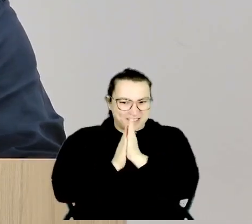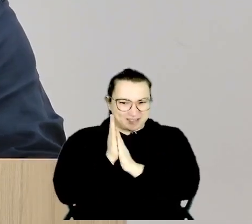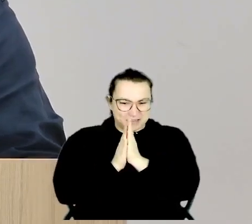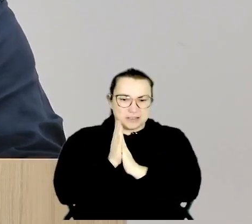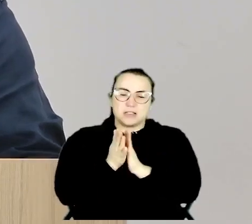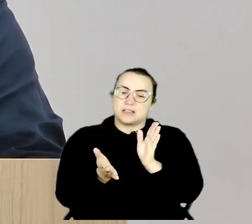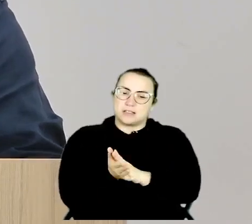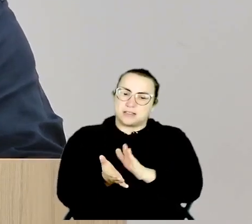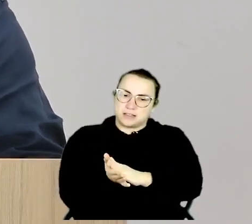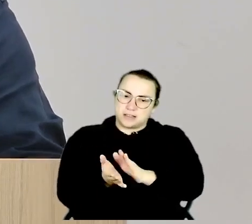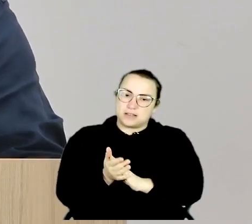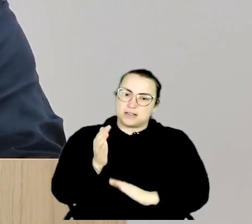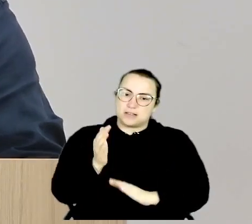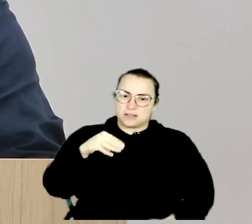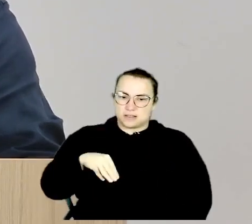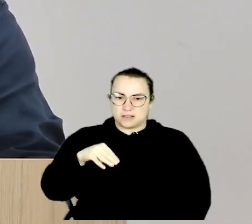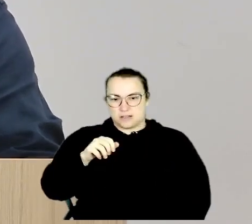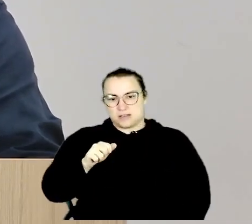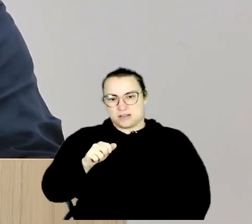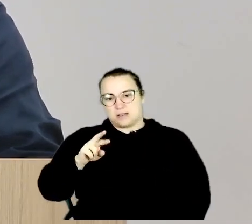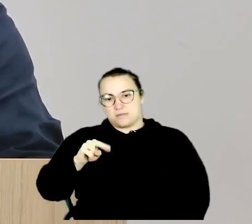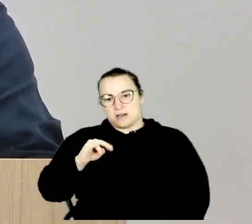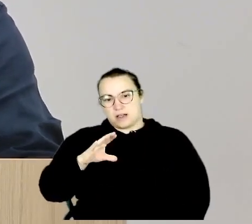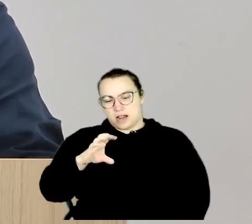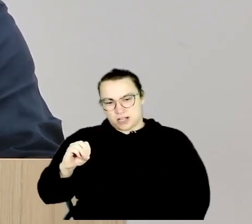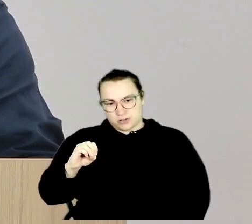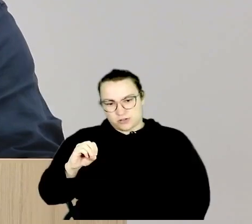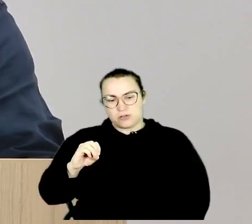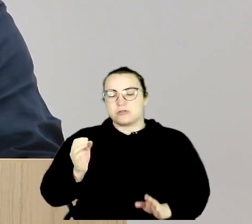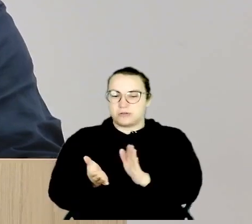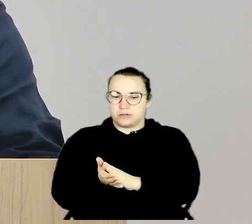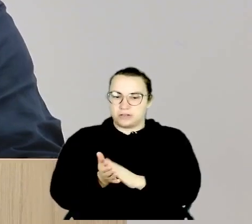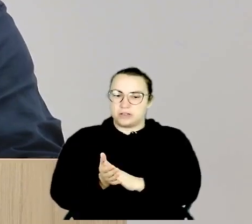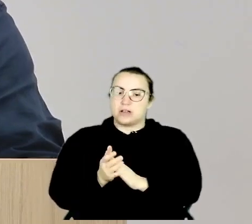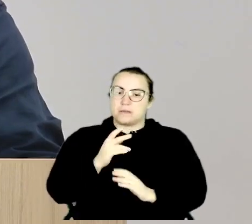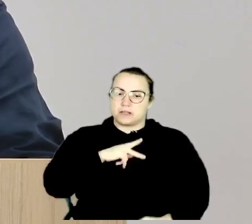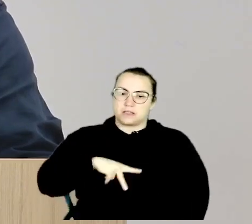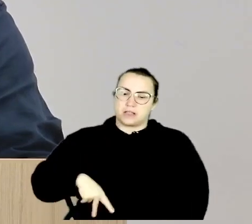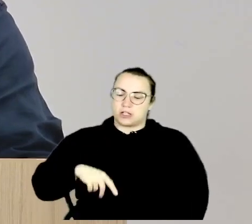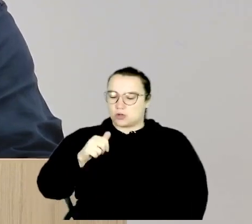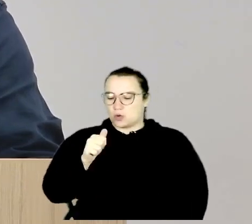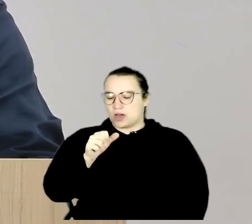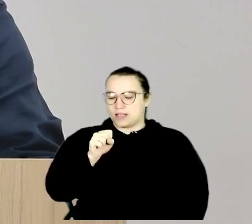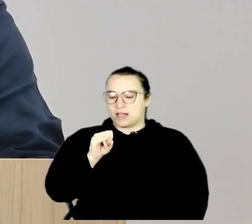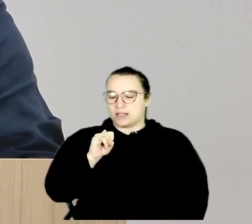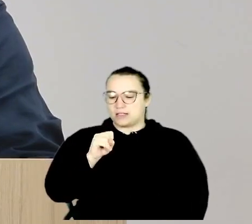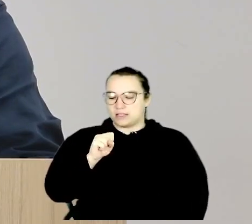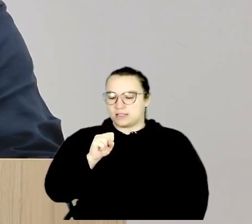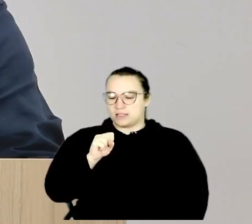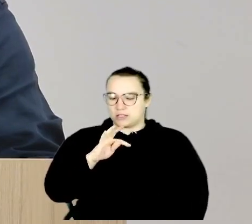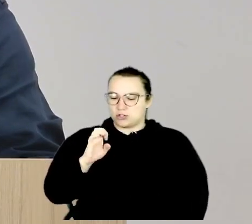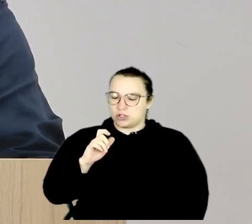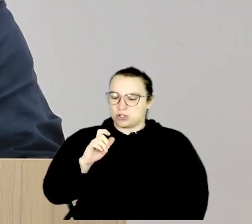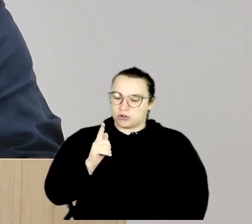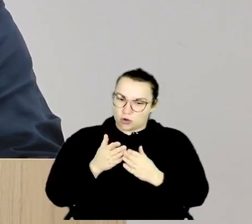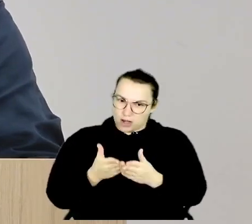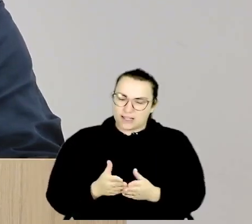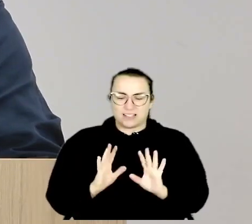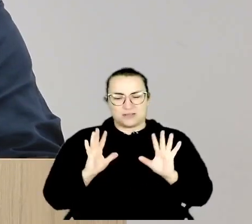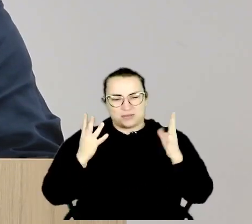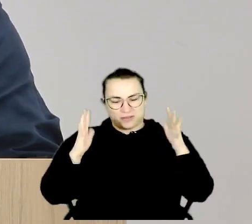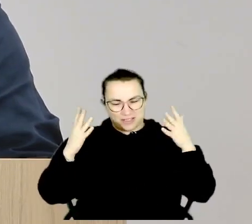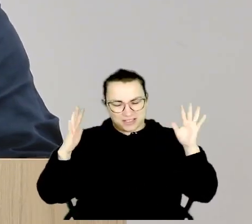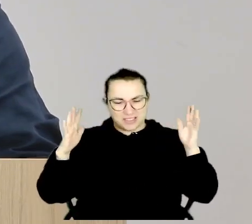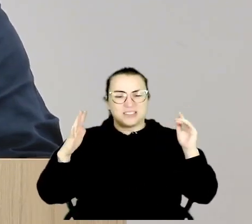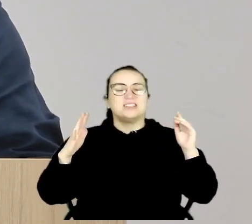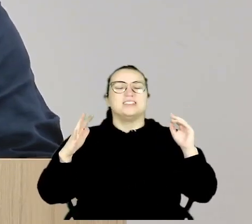Márcio grande empresário aí do município hoje presidente do assist Guaíra né que proporciona esses momentos aí de confraternização né de poder